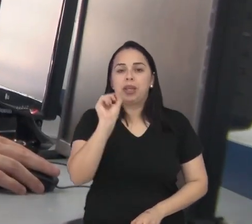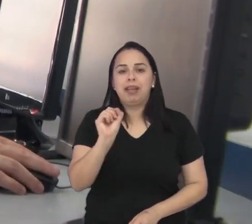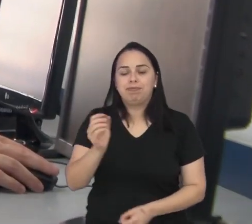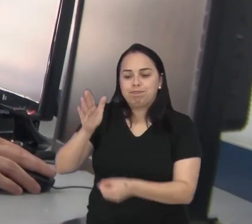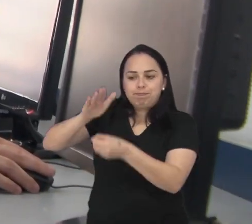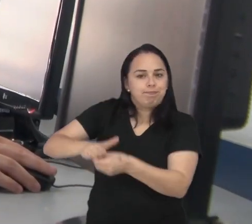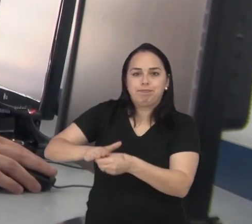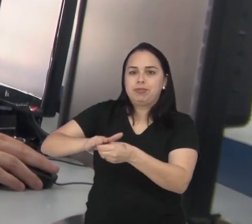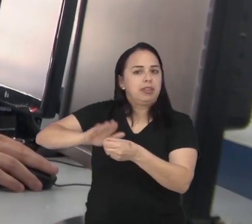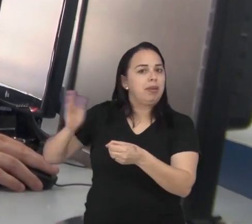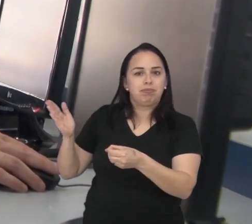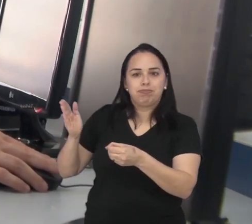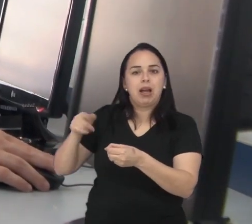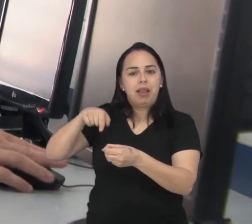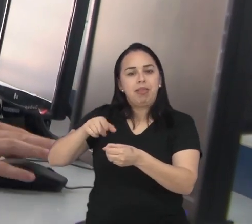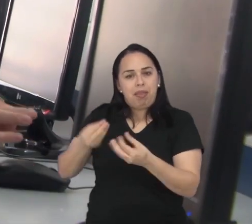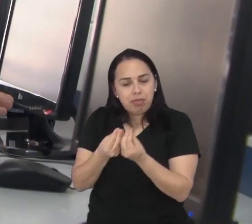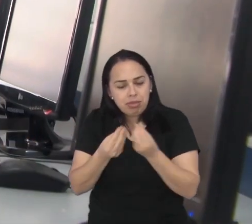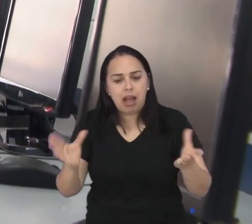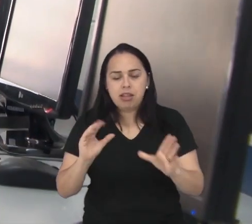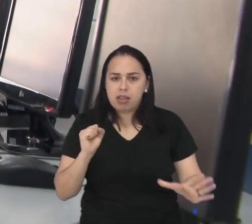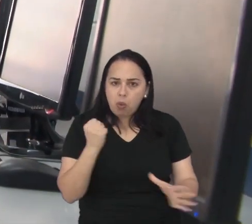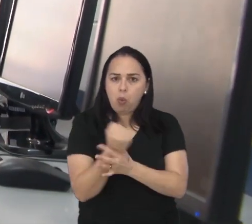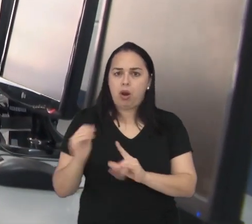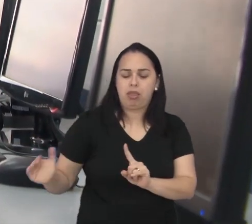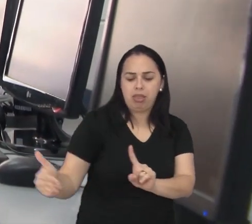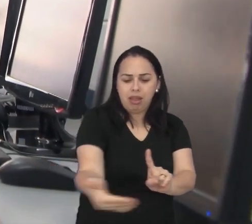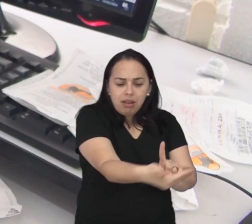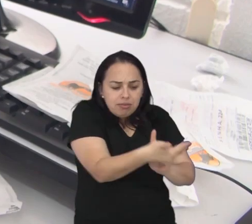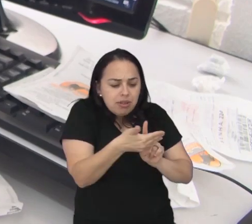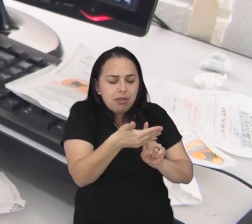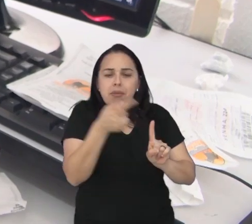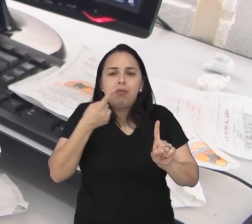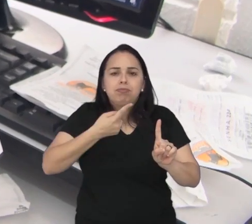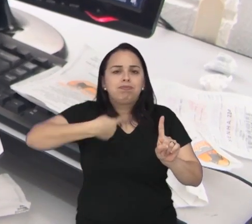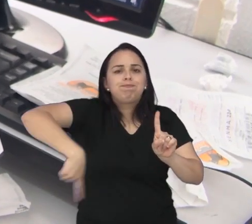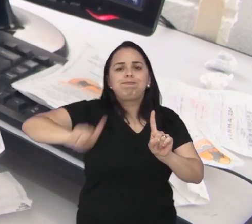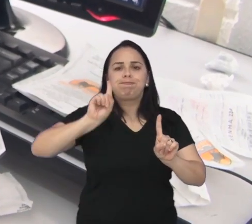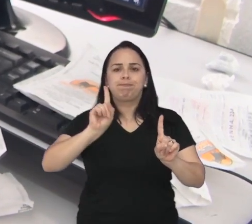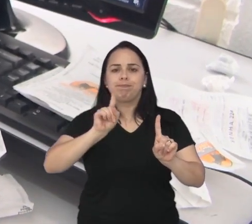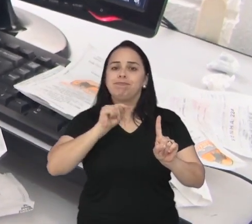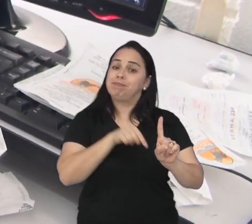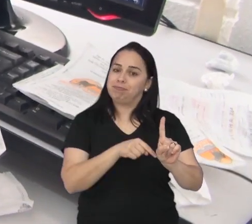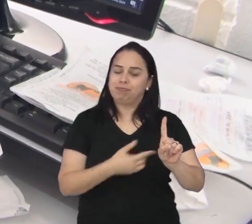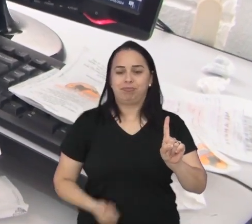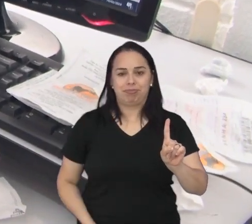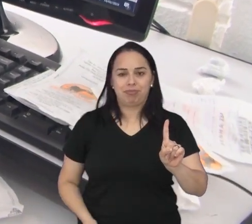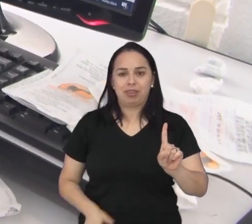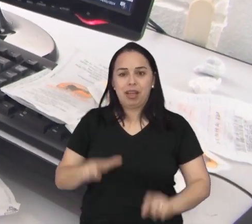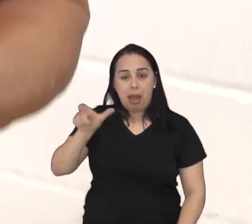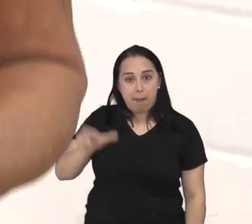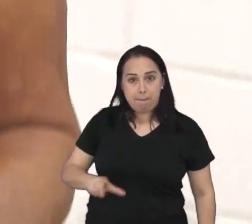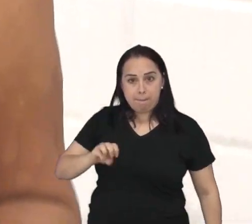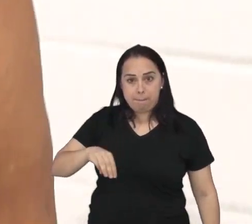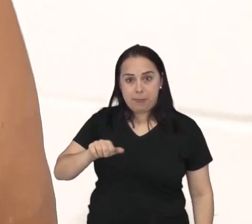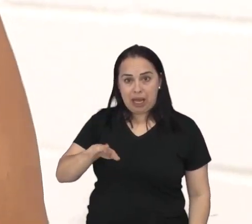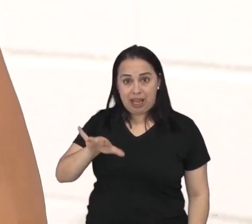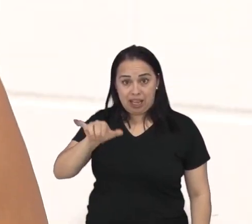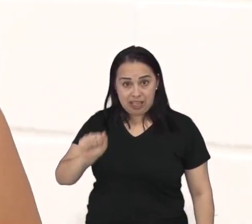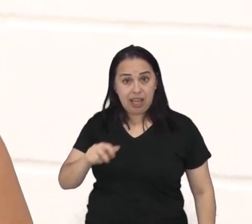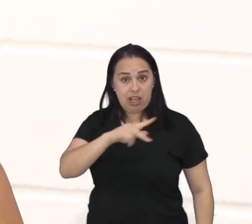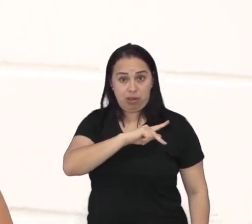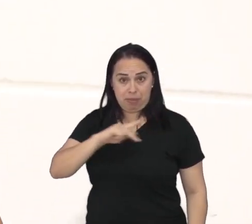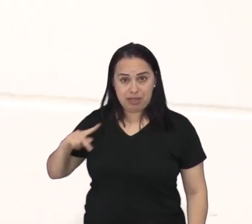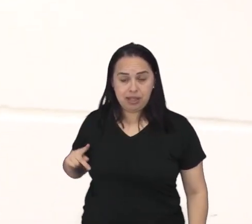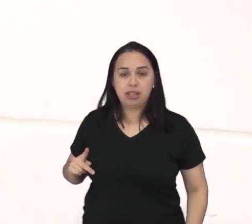o capacitismo e promover um ambiente seguro e acolhedor para o desenvolvimento de pessoas com Down. A Maria